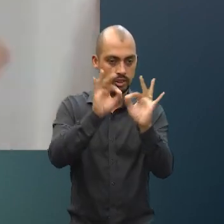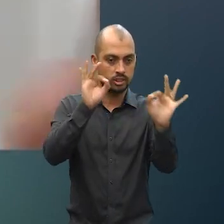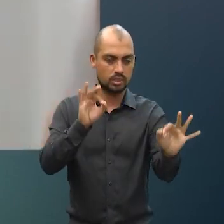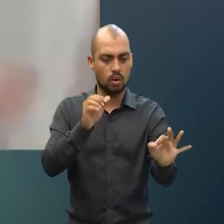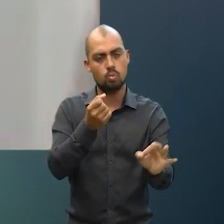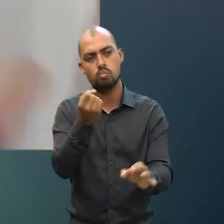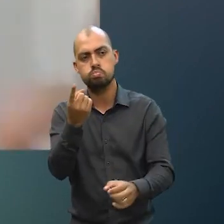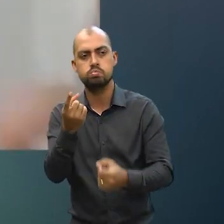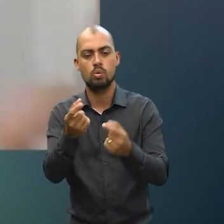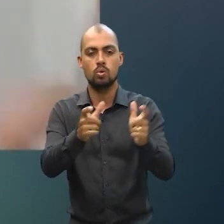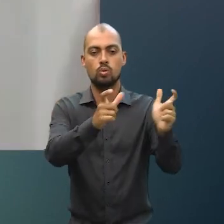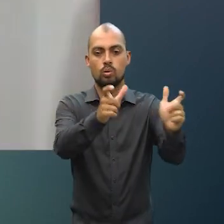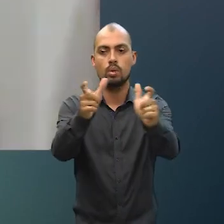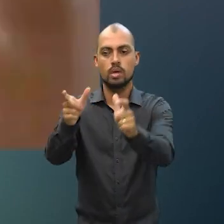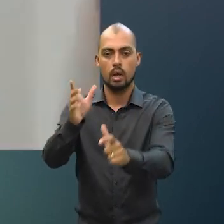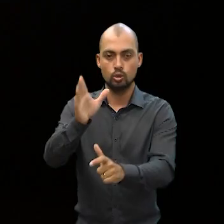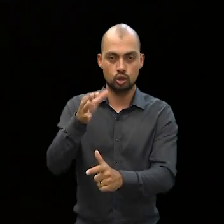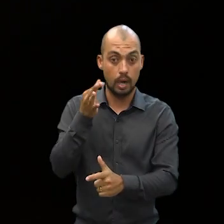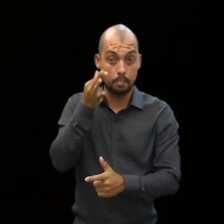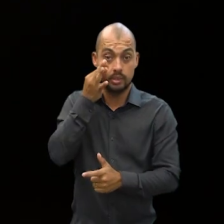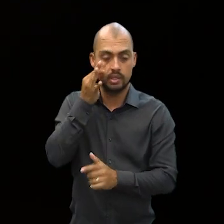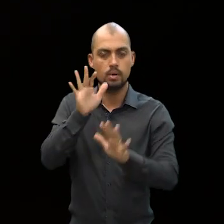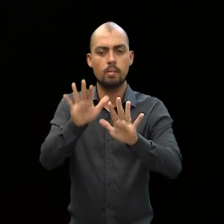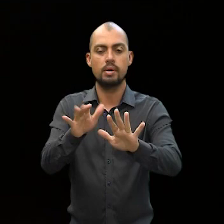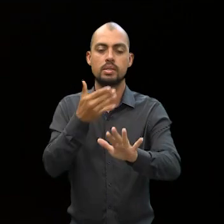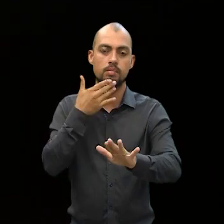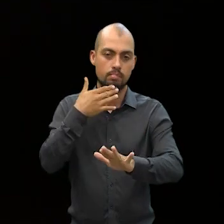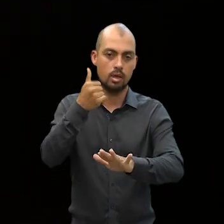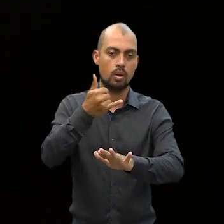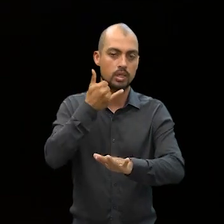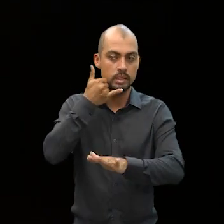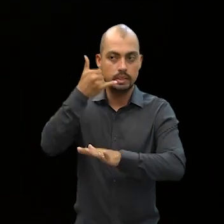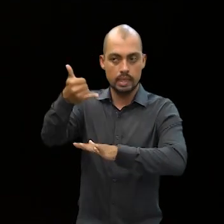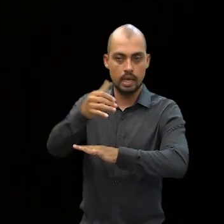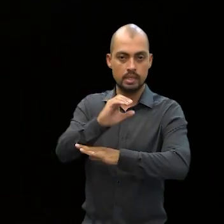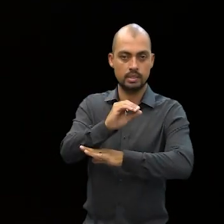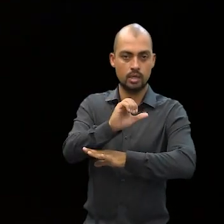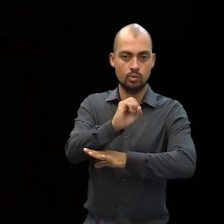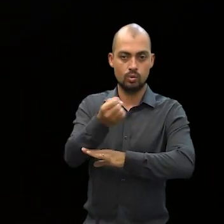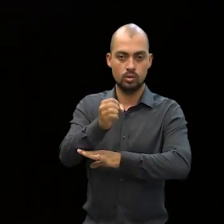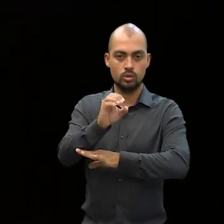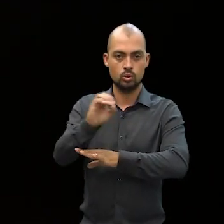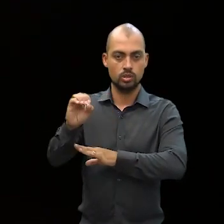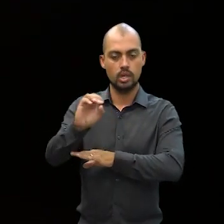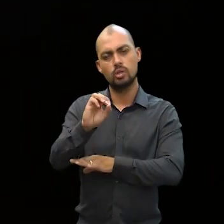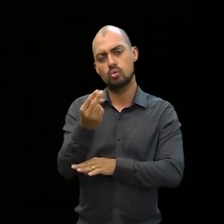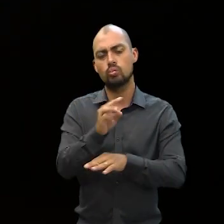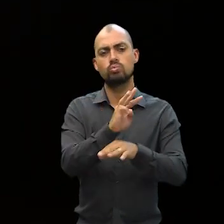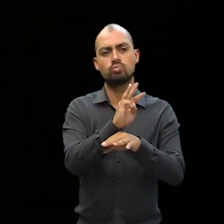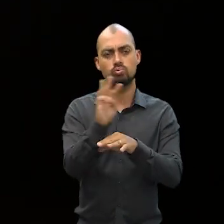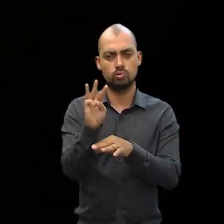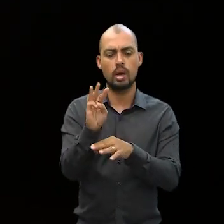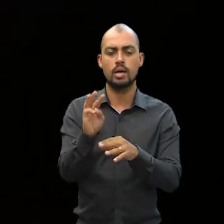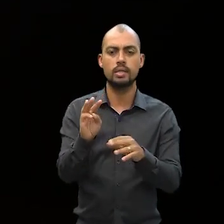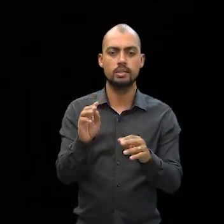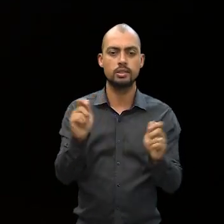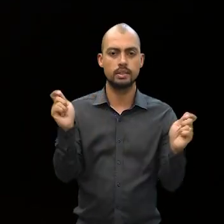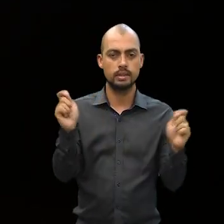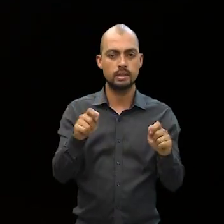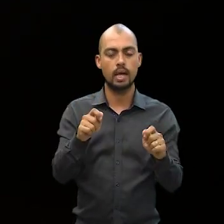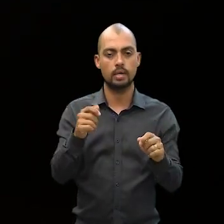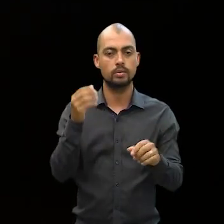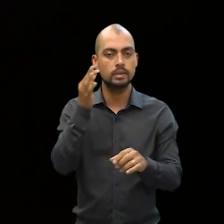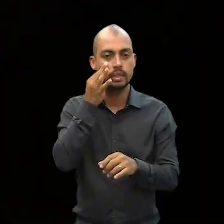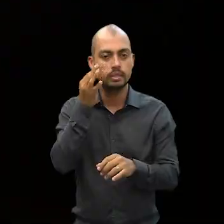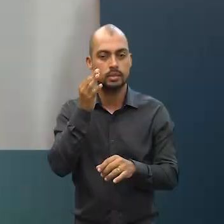presencial, mas procura ali a gente pelo nosso, né, 0800 ou procura ali pelo site ou pelas redes sociais, que você vai saber qual que é